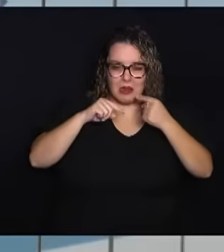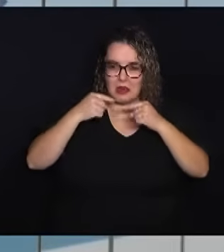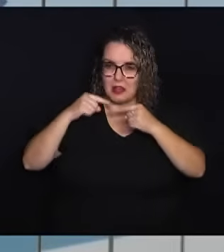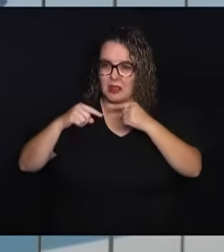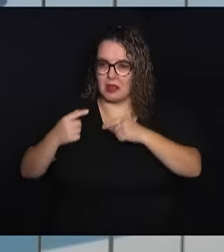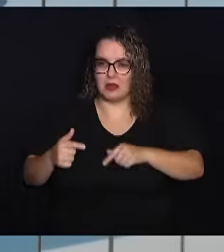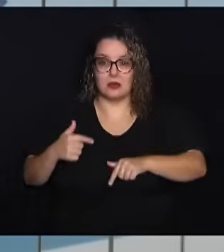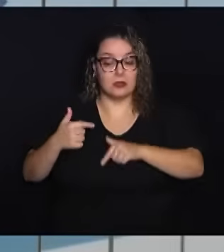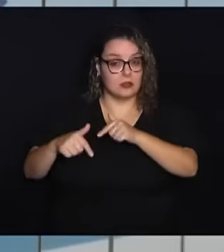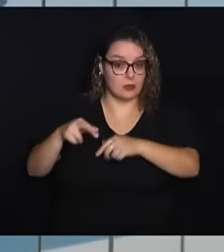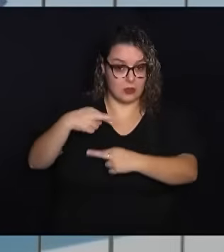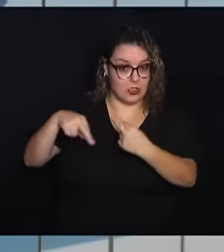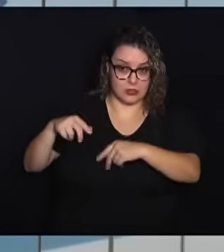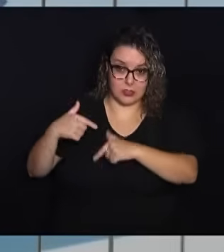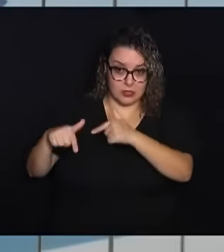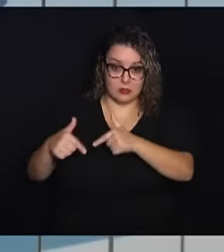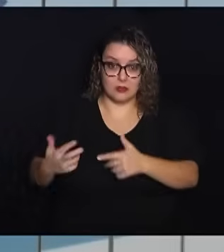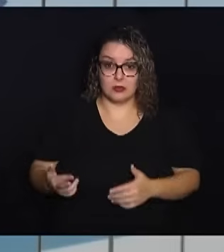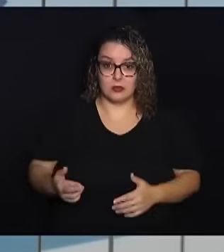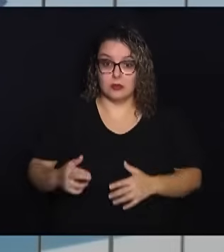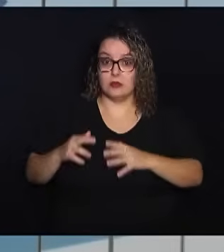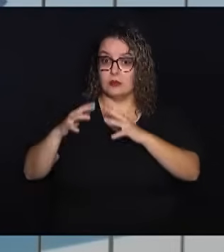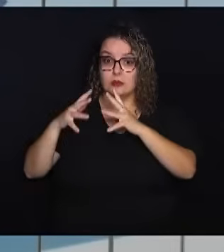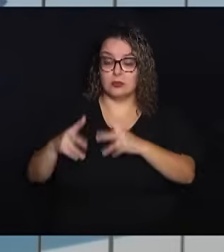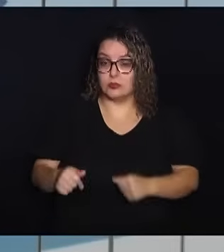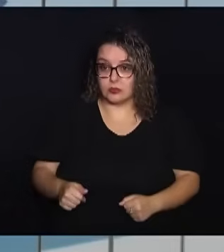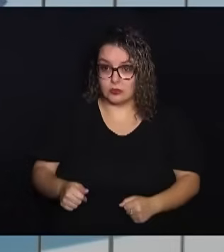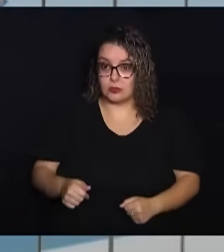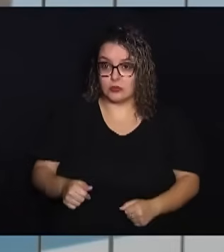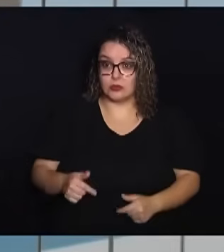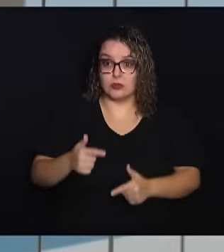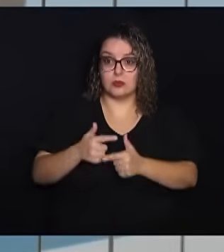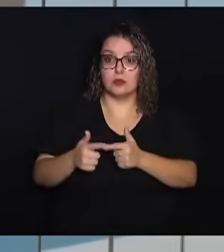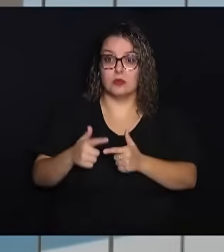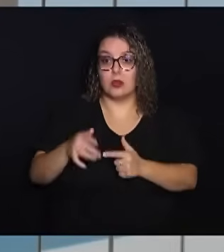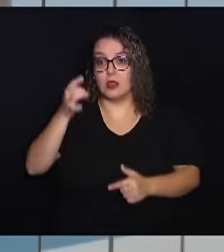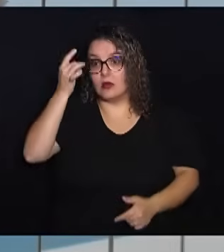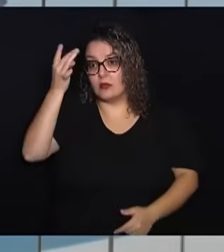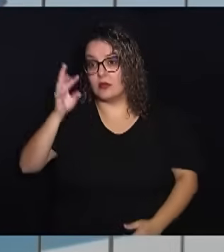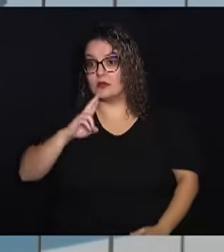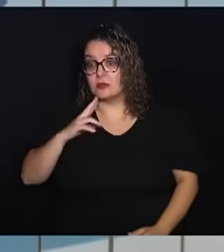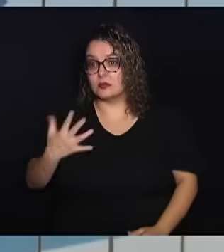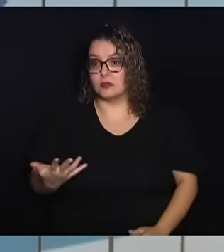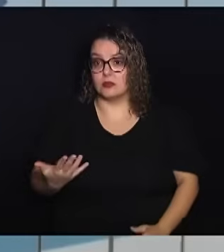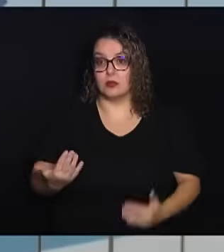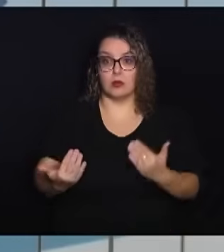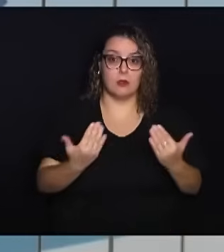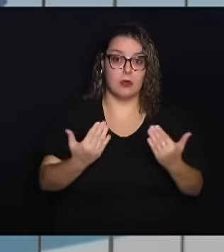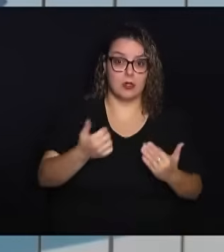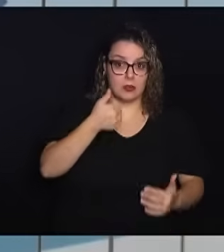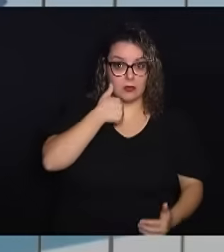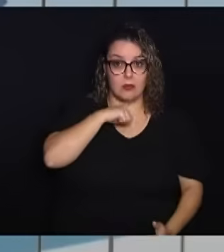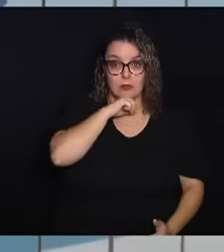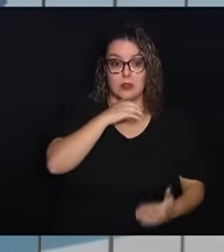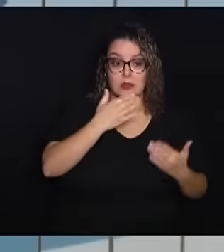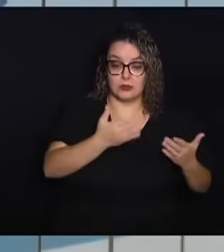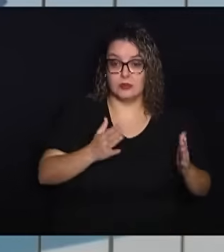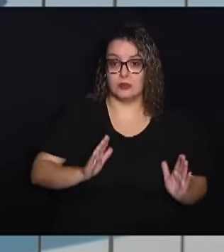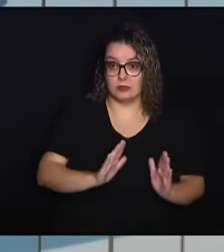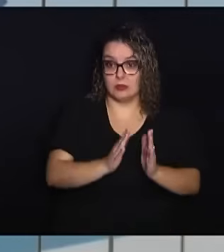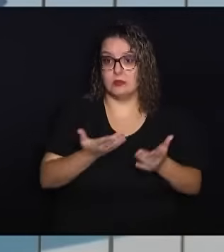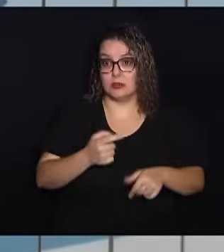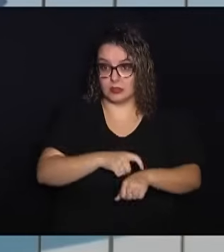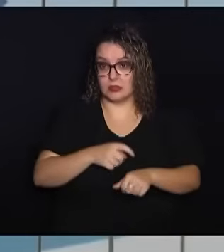sobre trabalho, tudo aquilo eu vi que era problemas fáceis de ser solucionado com aquilo que eu estava enfrentando